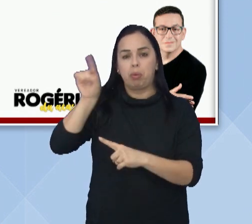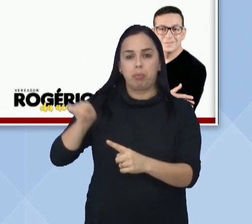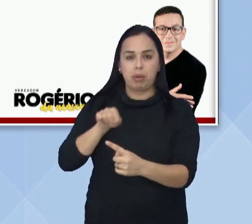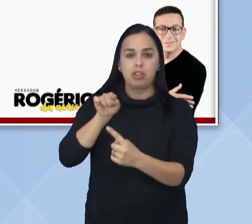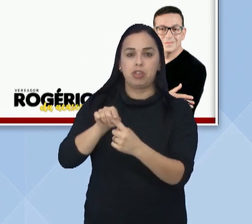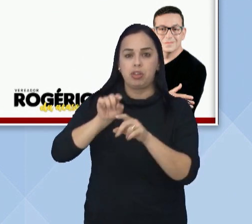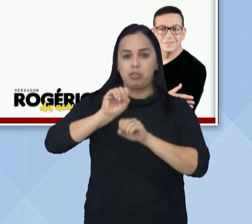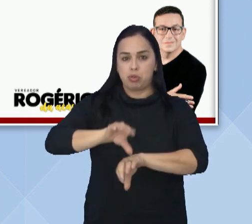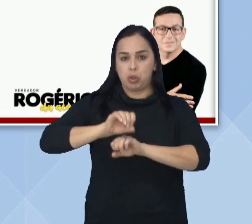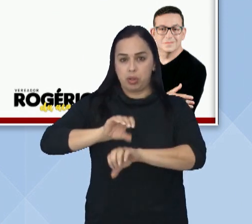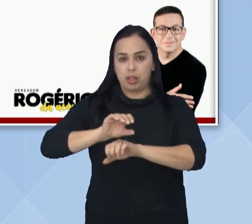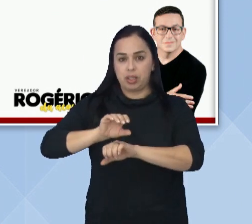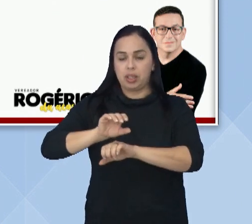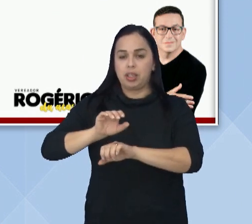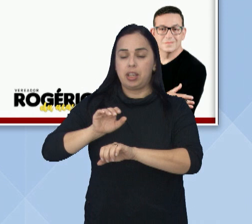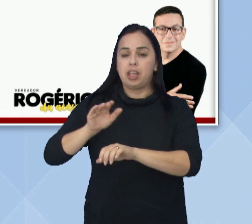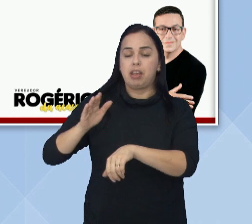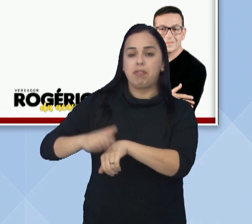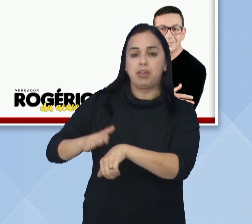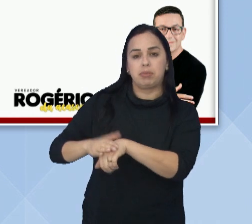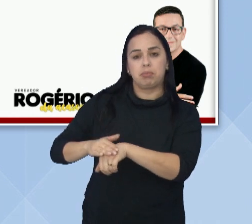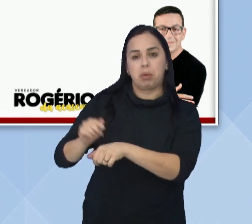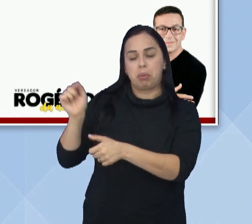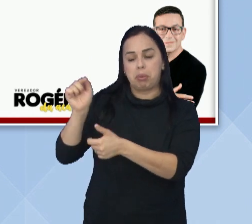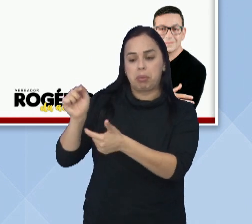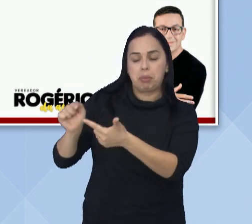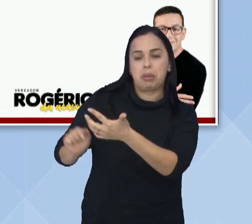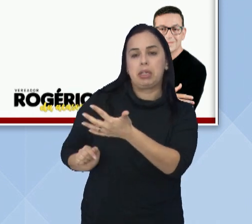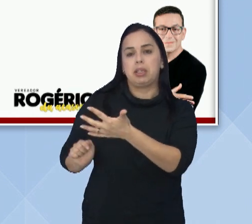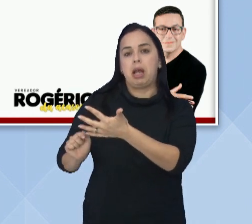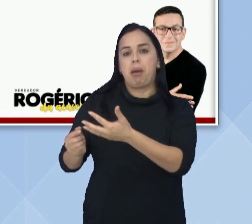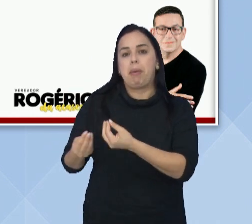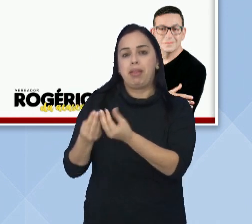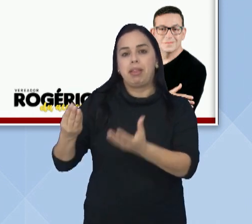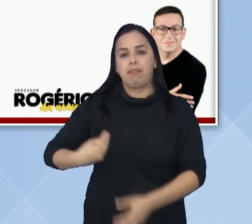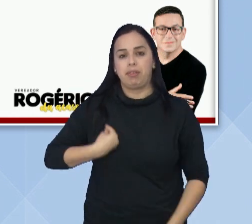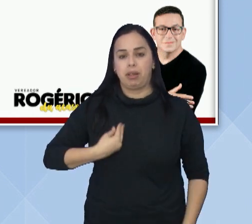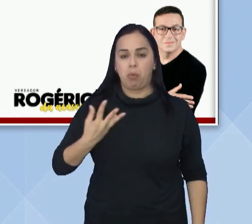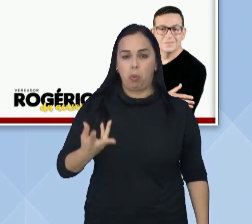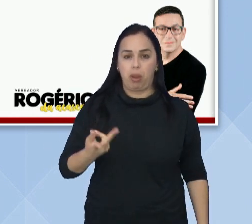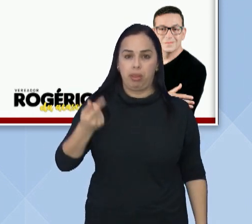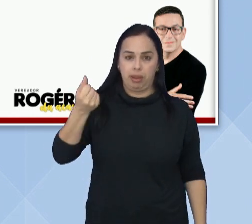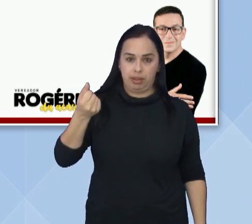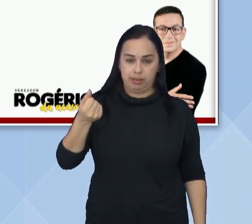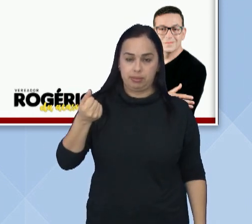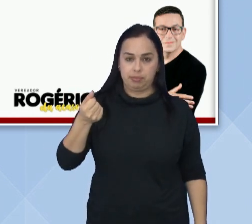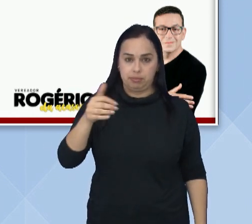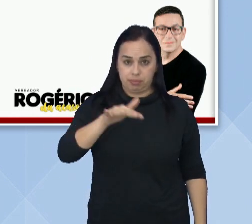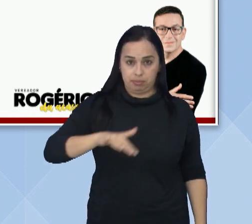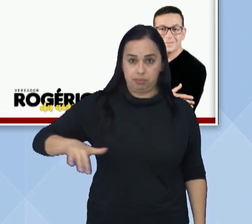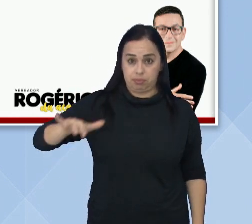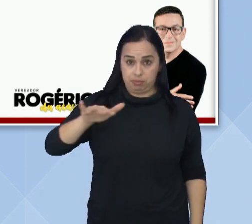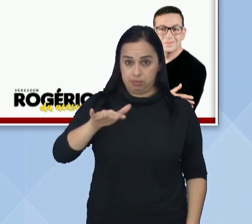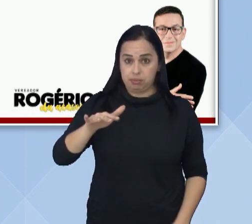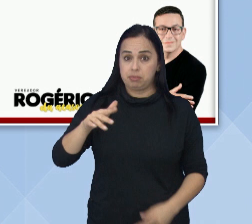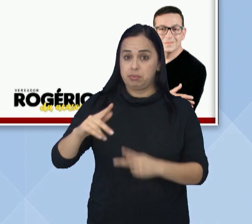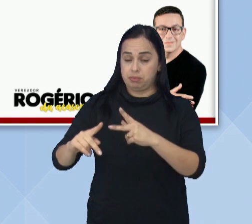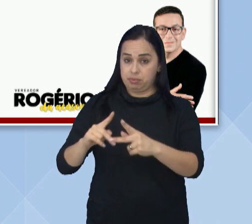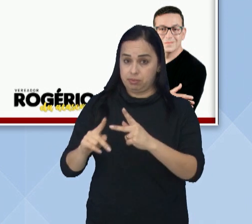de educar e criar atividades para melhorar a qualidade de vida da população